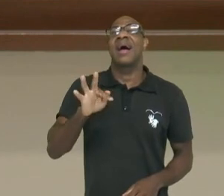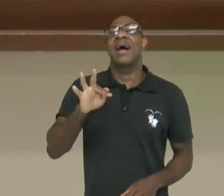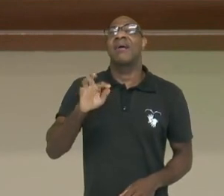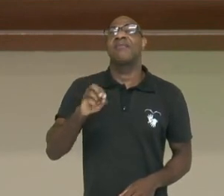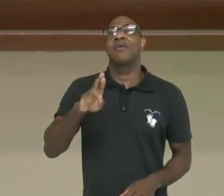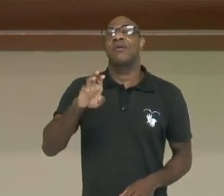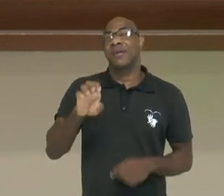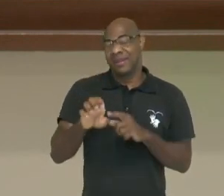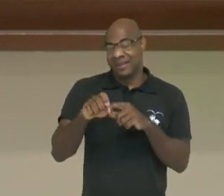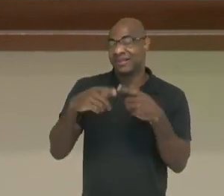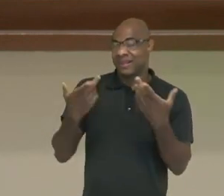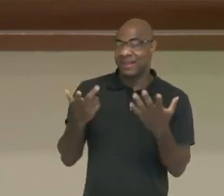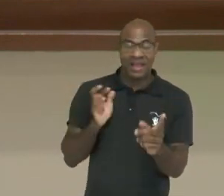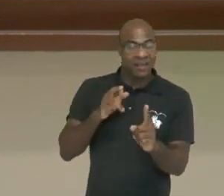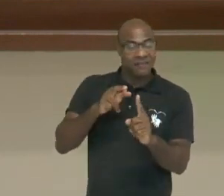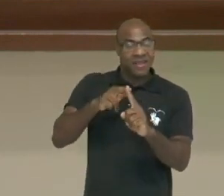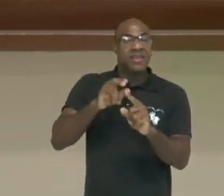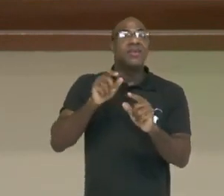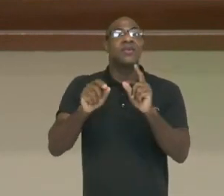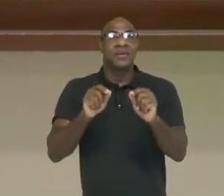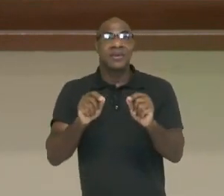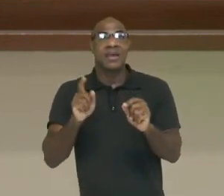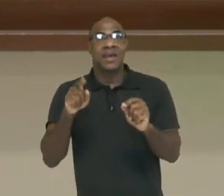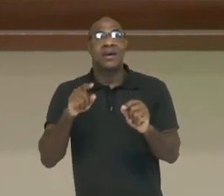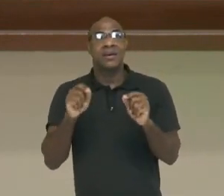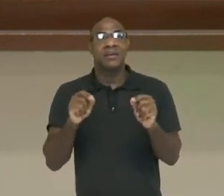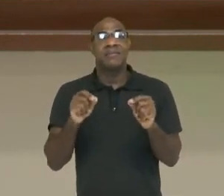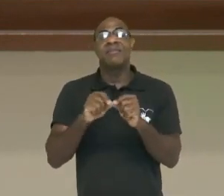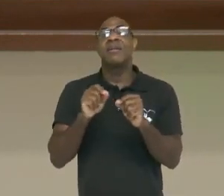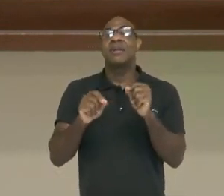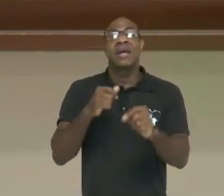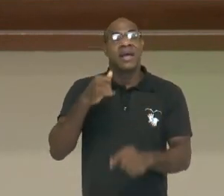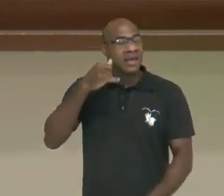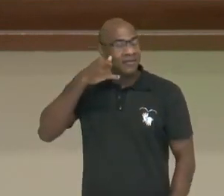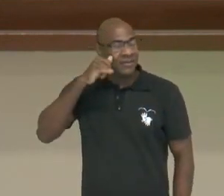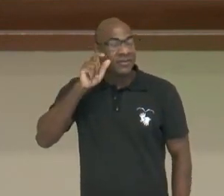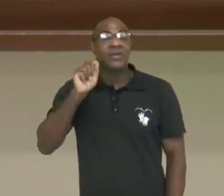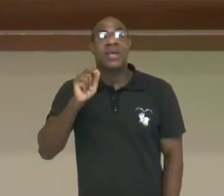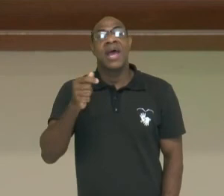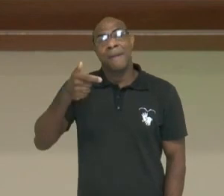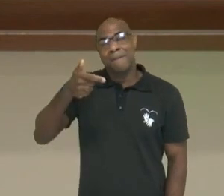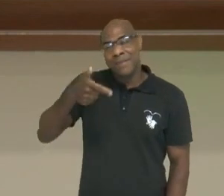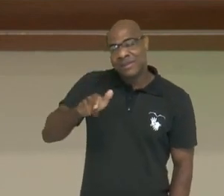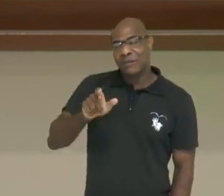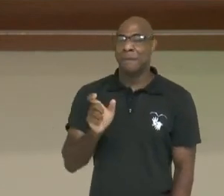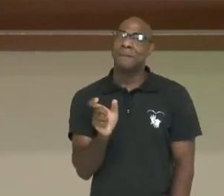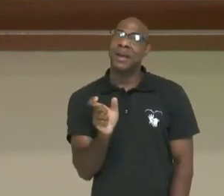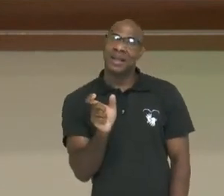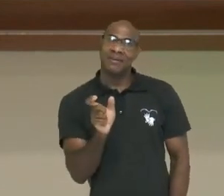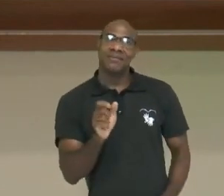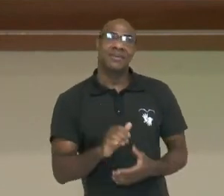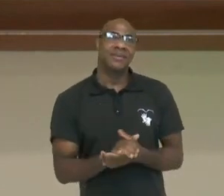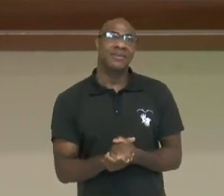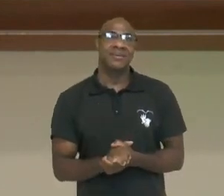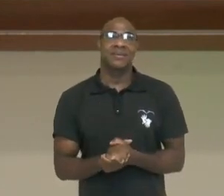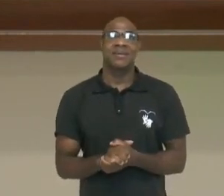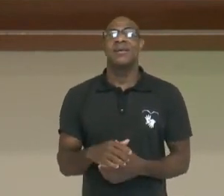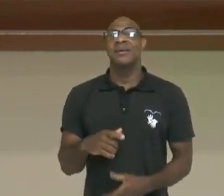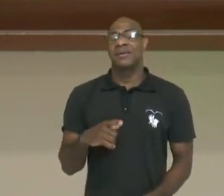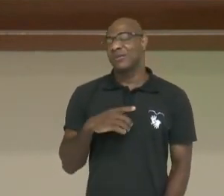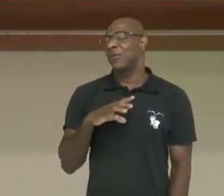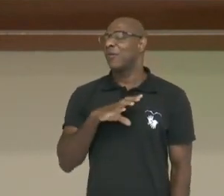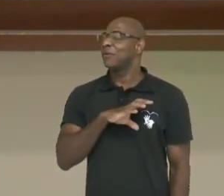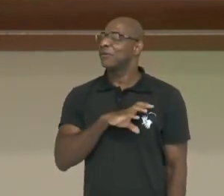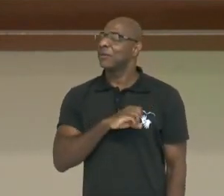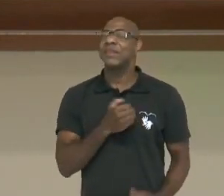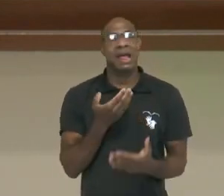nessa referência anafórica, o que ela faz? Evita a repetição. Gente, eu estou curtindo pra caramba essa